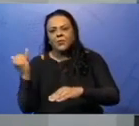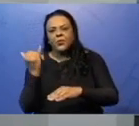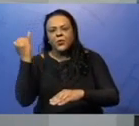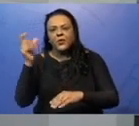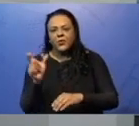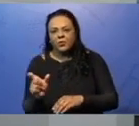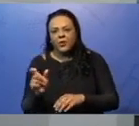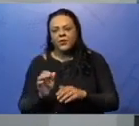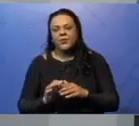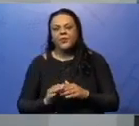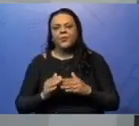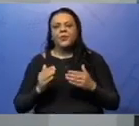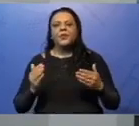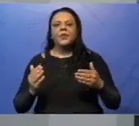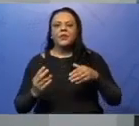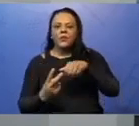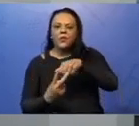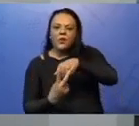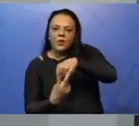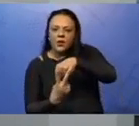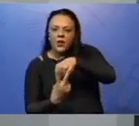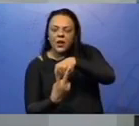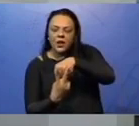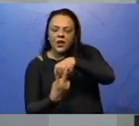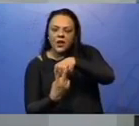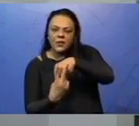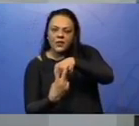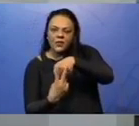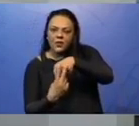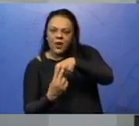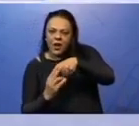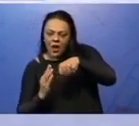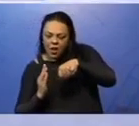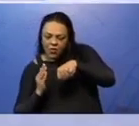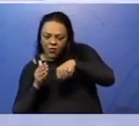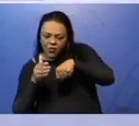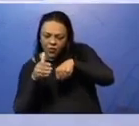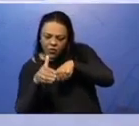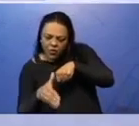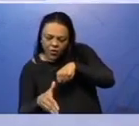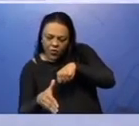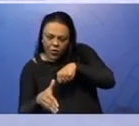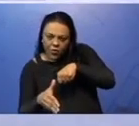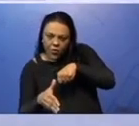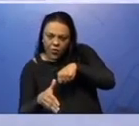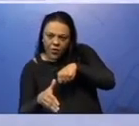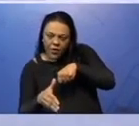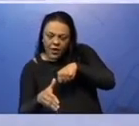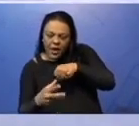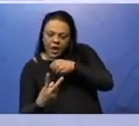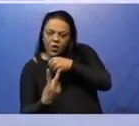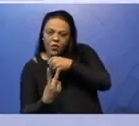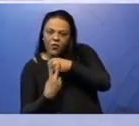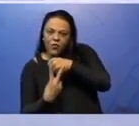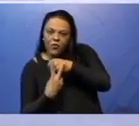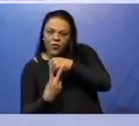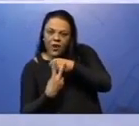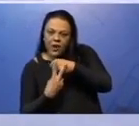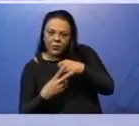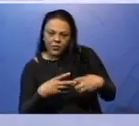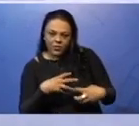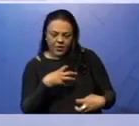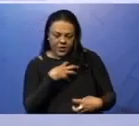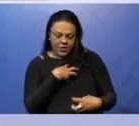verbo, quando eu tenho um predicado nominal, eu tenho um tipo de verbo específico. Ele é um verbo de estado. Ele transmite